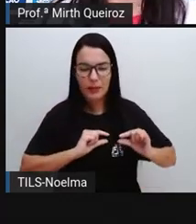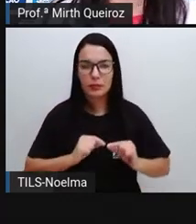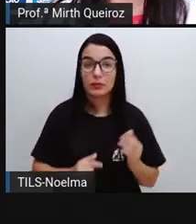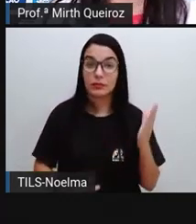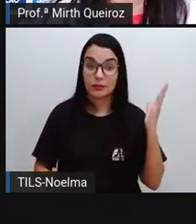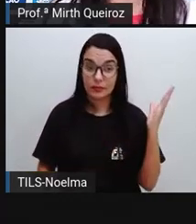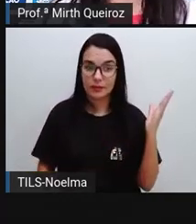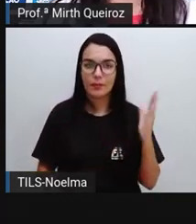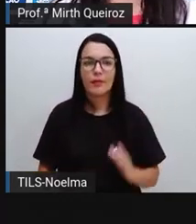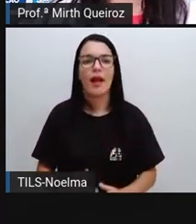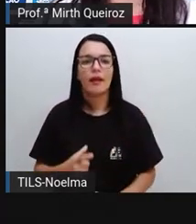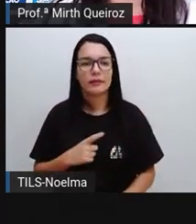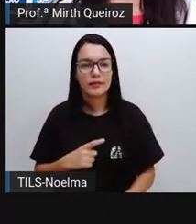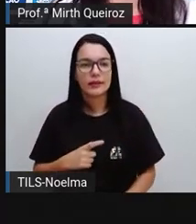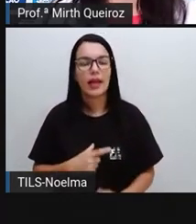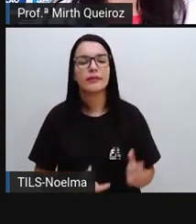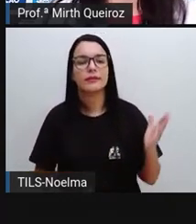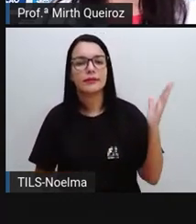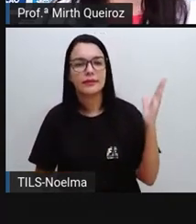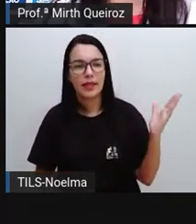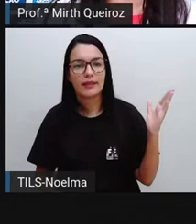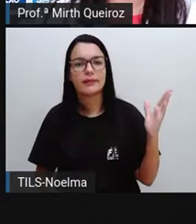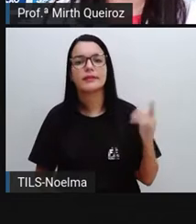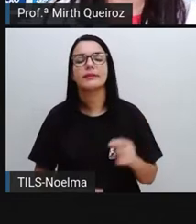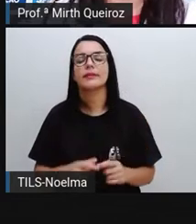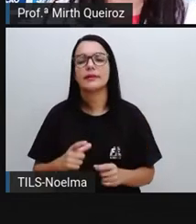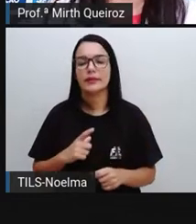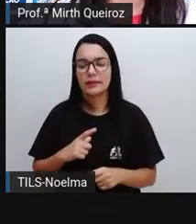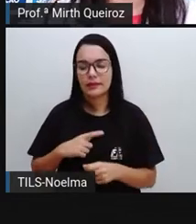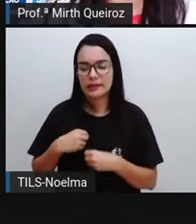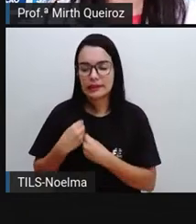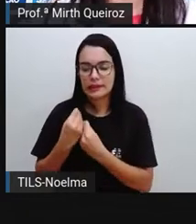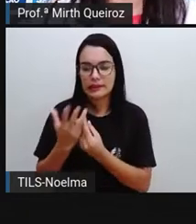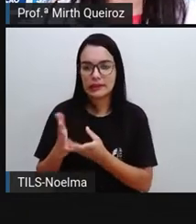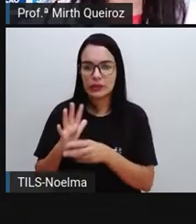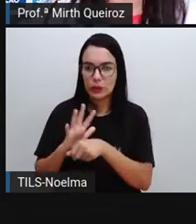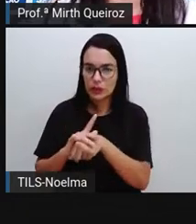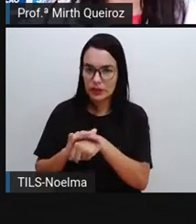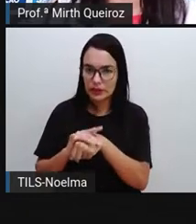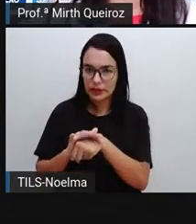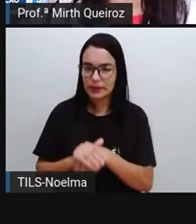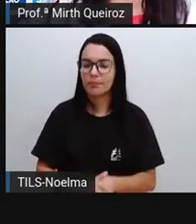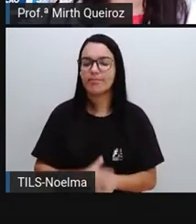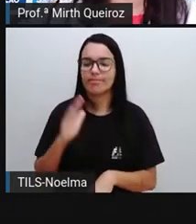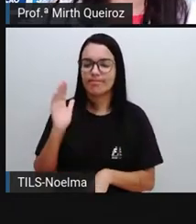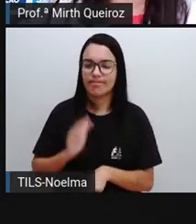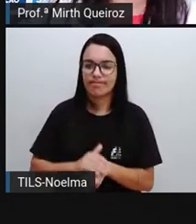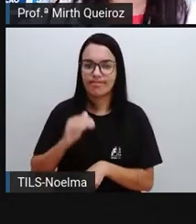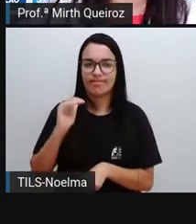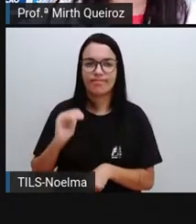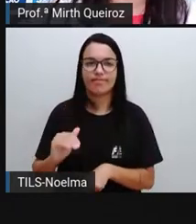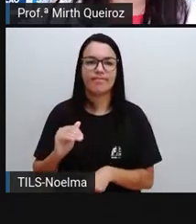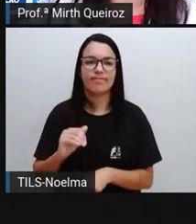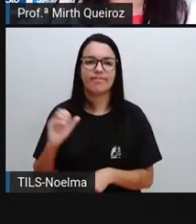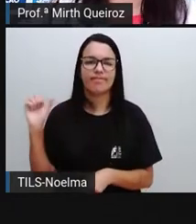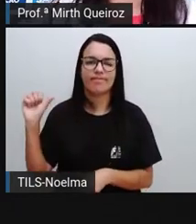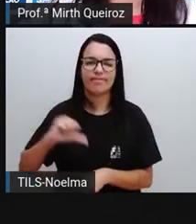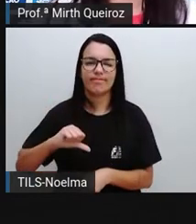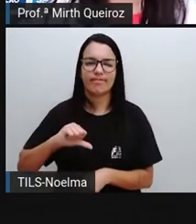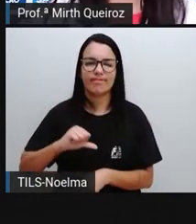micro-organismo. Então, esses micro-organismos, eles são causadores de doenças, são aqueles micro-organismos do